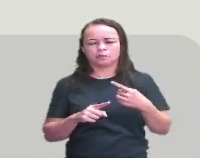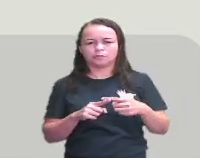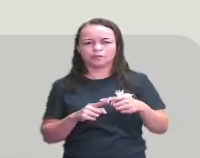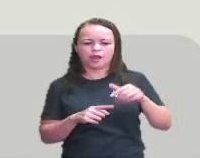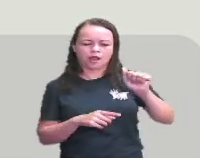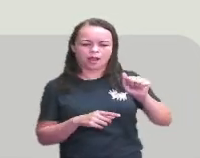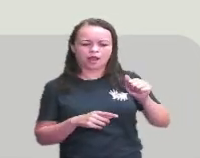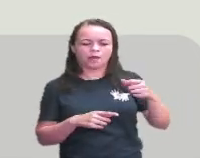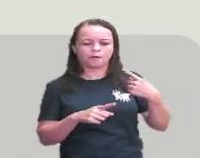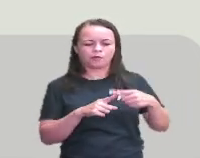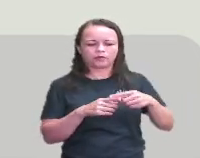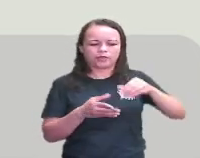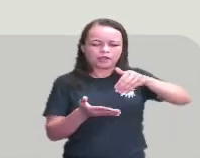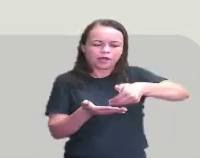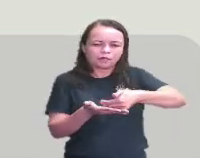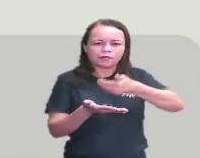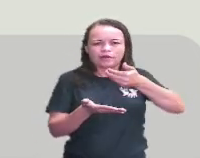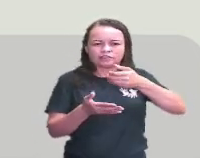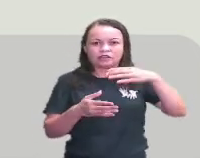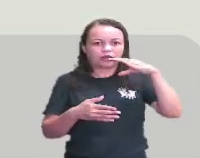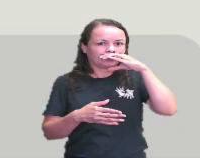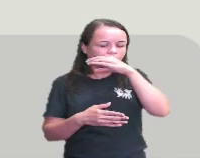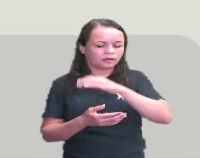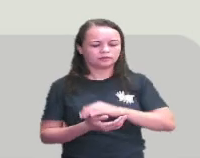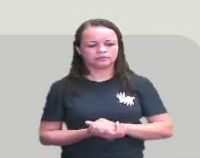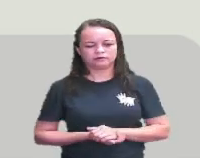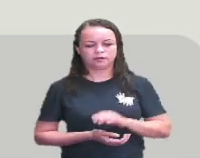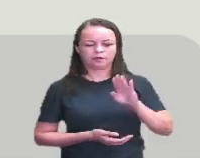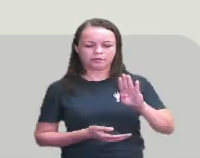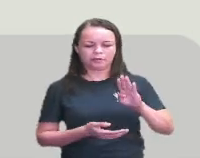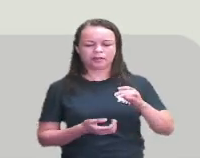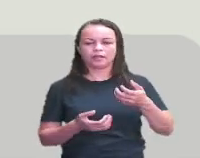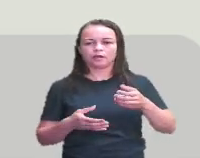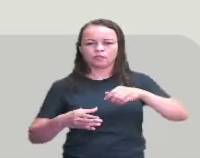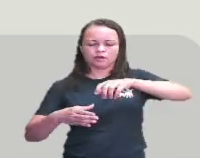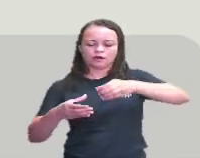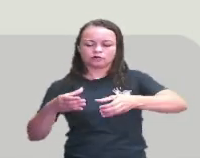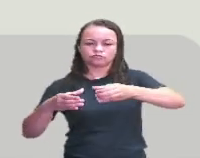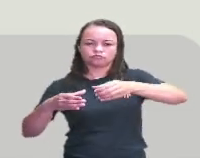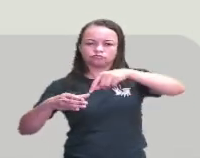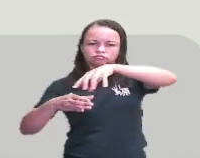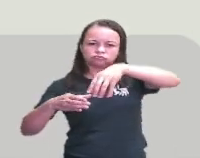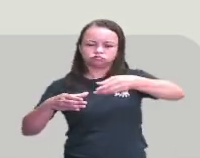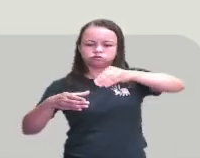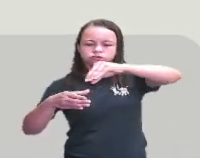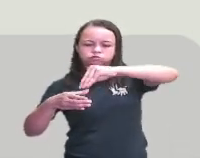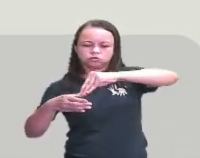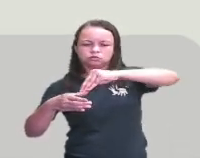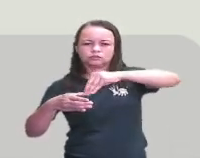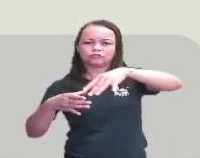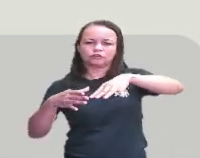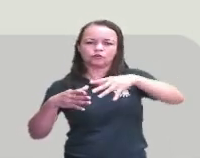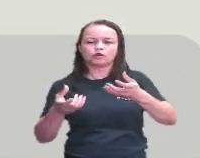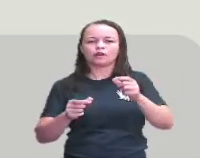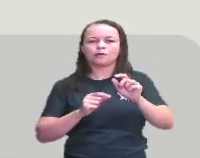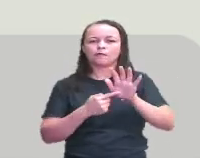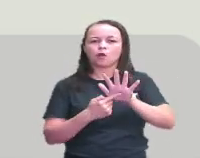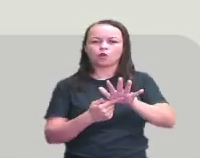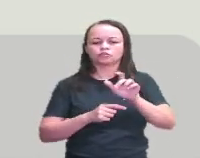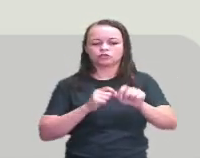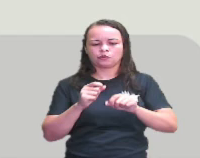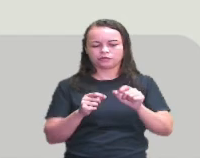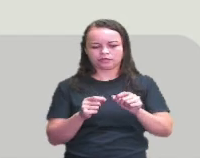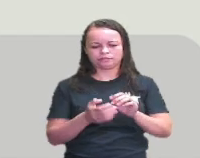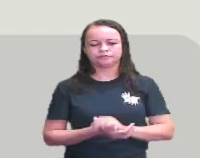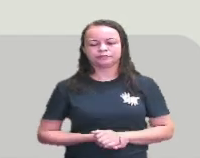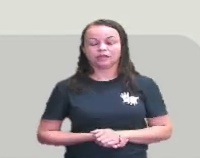Letra B, a colher ter esquentado enquanto foi deixada dentro da panela demonstra que ela apresenta. Daí vocês